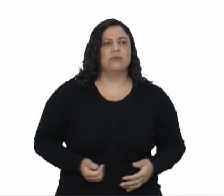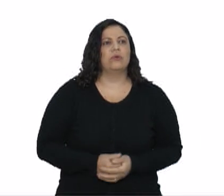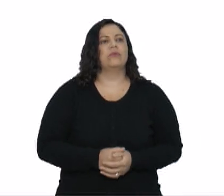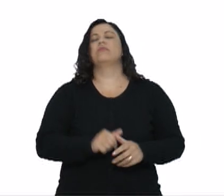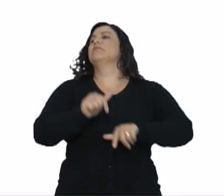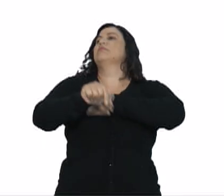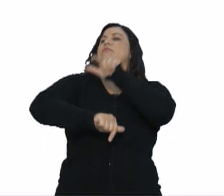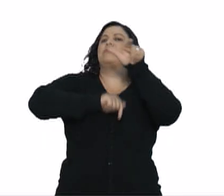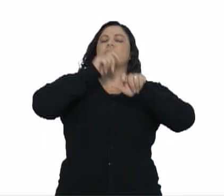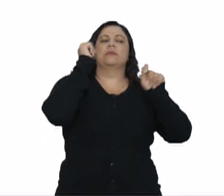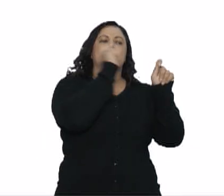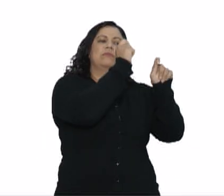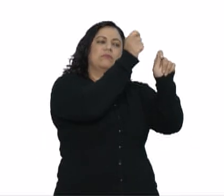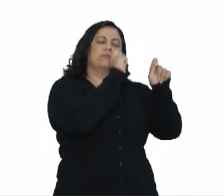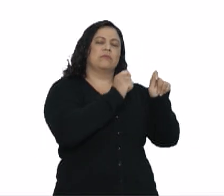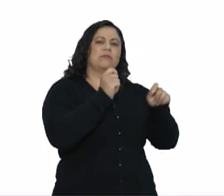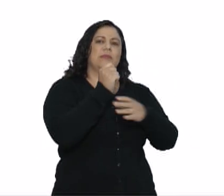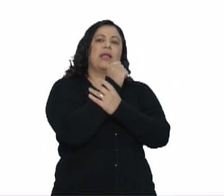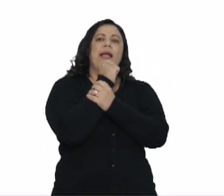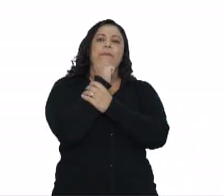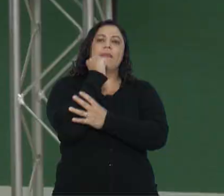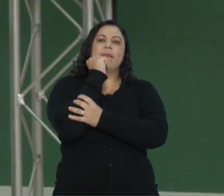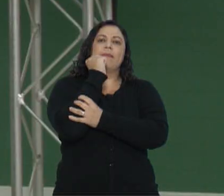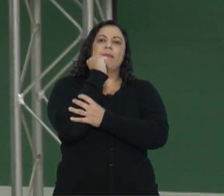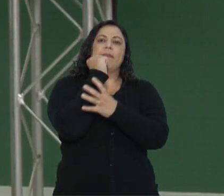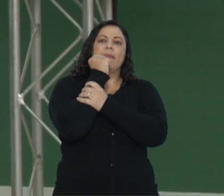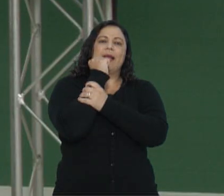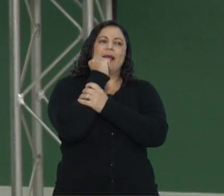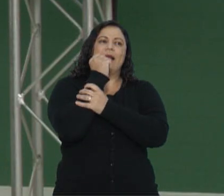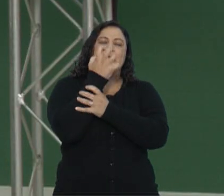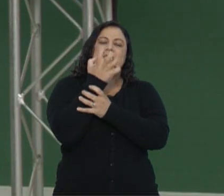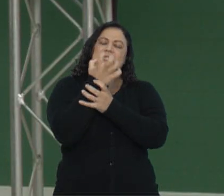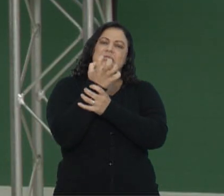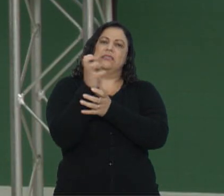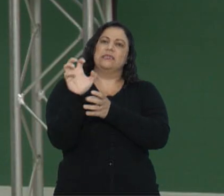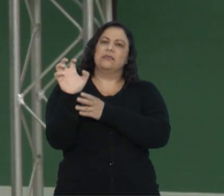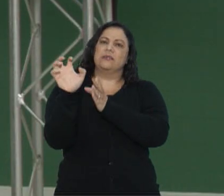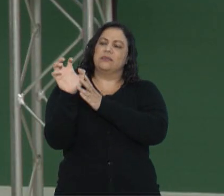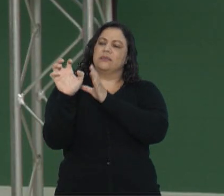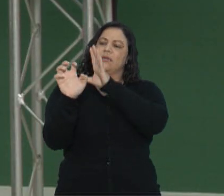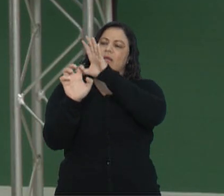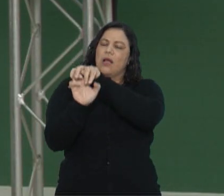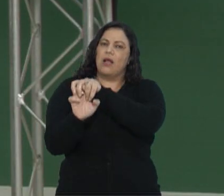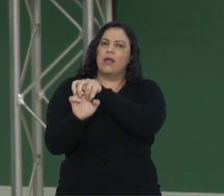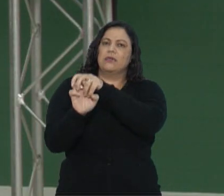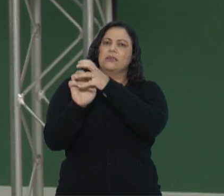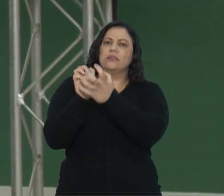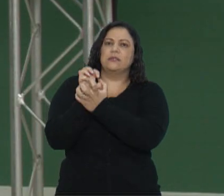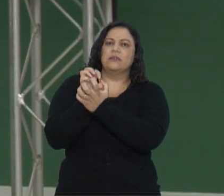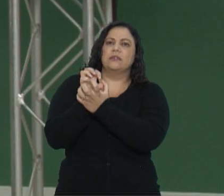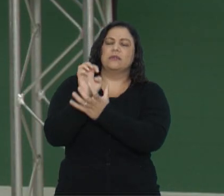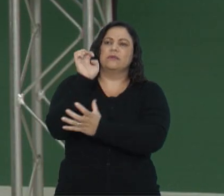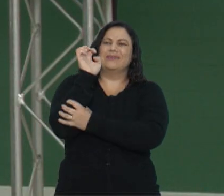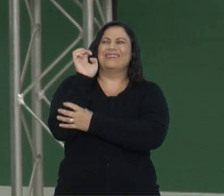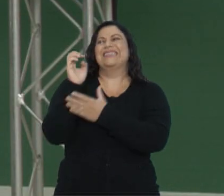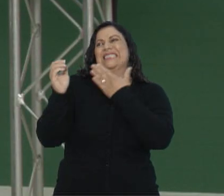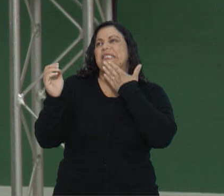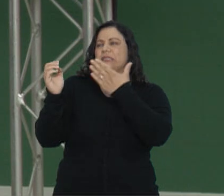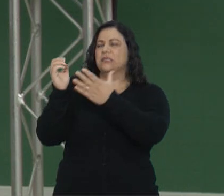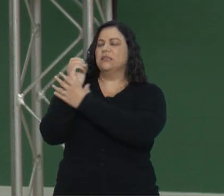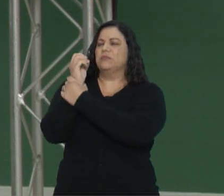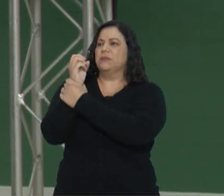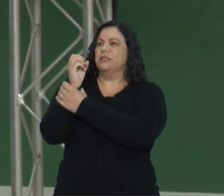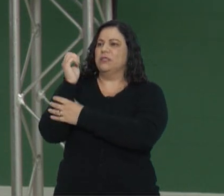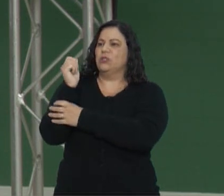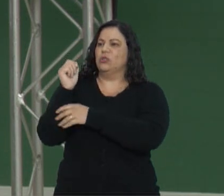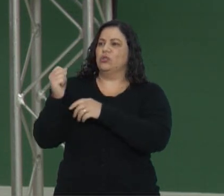o cinzel amarrados nos braços. Então, quando travava as mãos, ele chegou até a cortar Deus as mãos, tudo também, ele pedia para os seus ajudantes, ele tinha